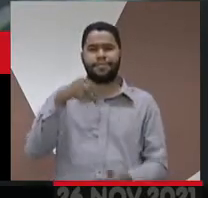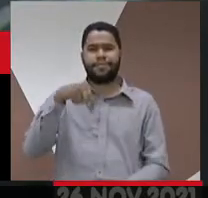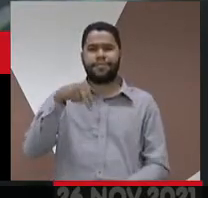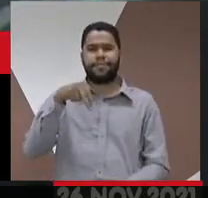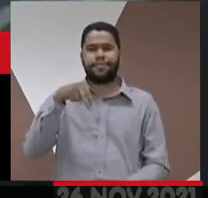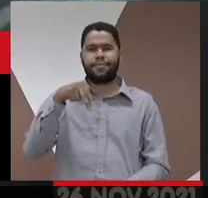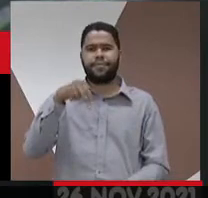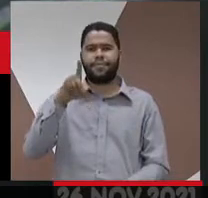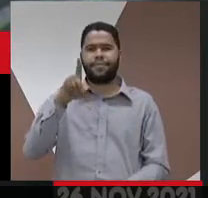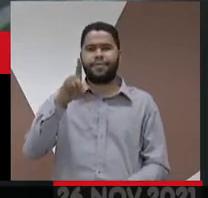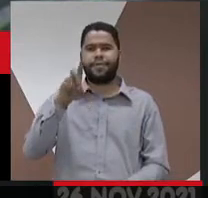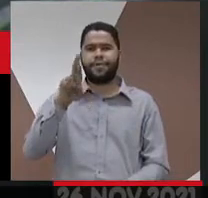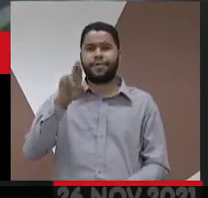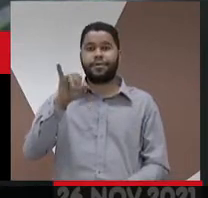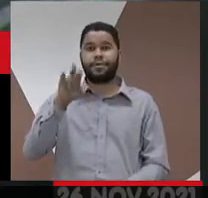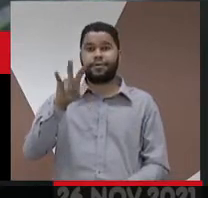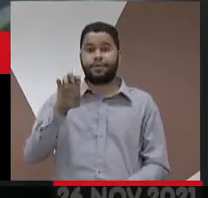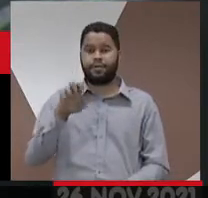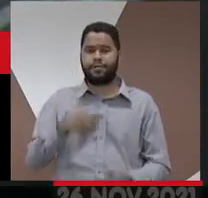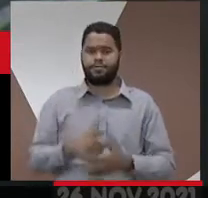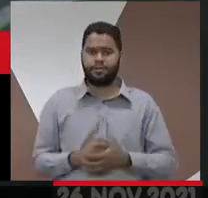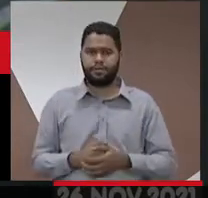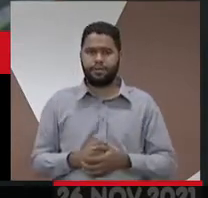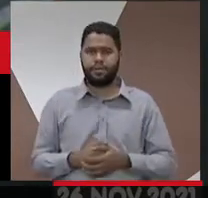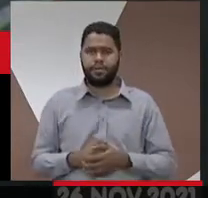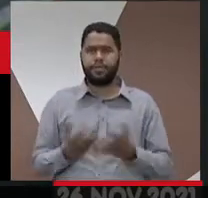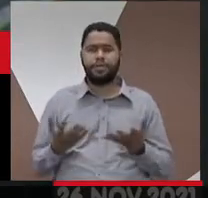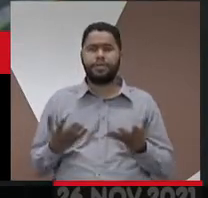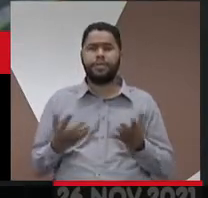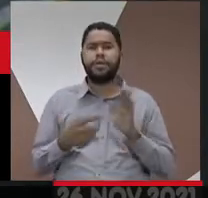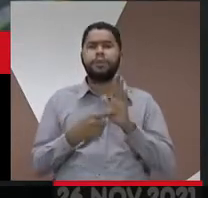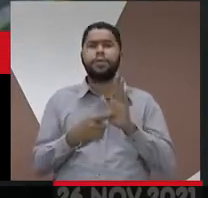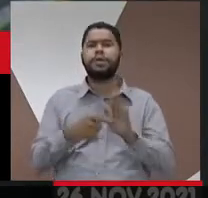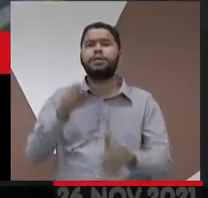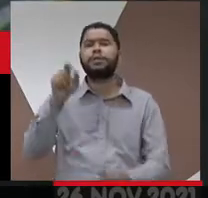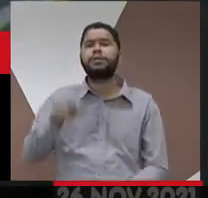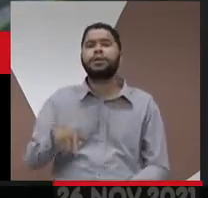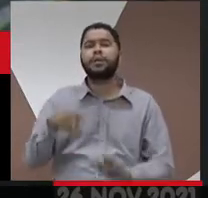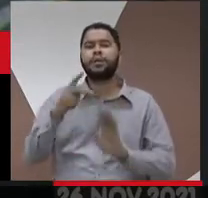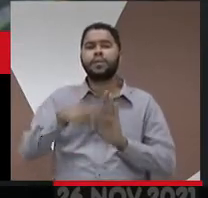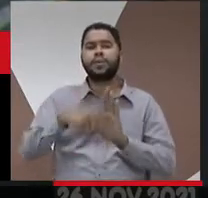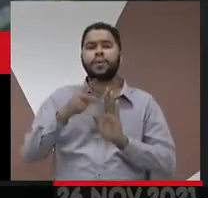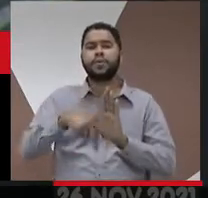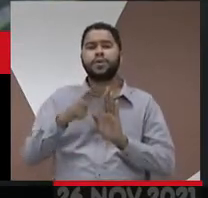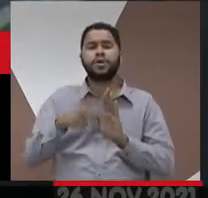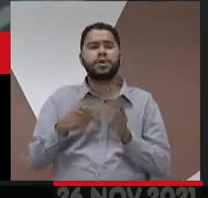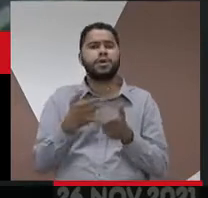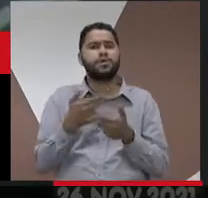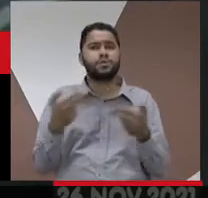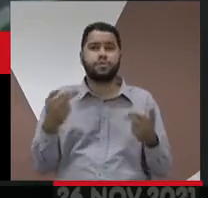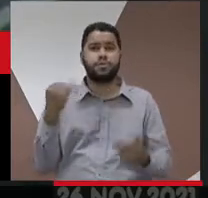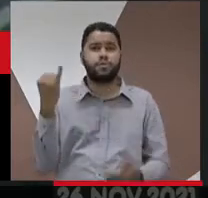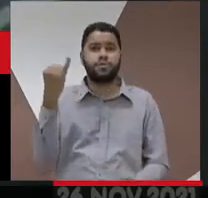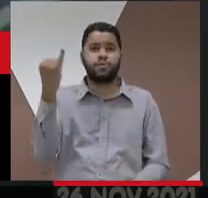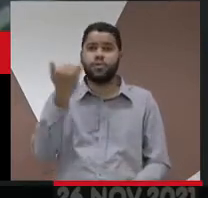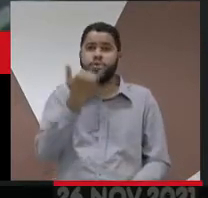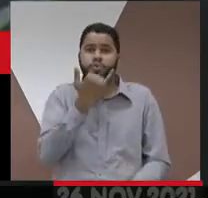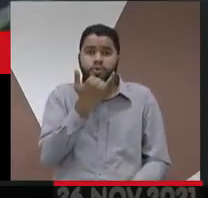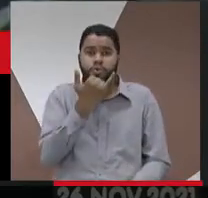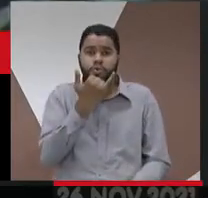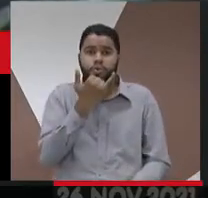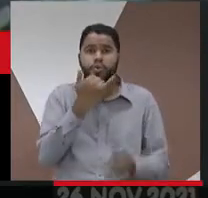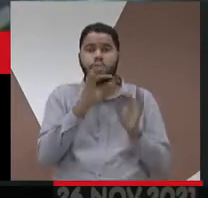Essa que é a questão. Quem é que fez a apresentação do projeto? Essas coisas são muito importantes, me desculpe